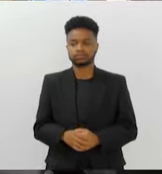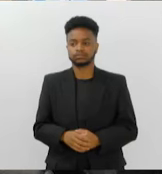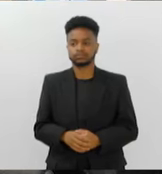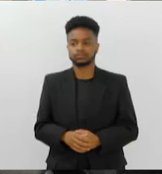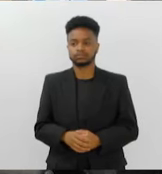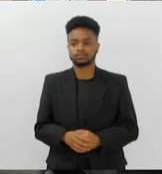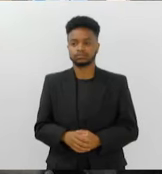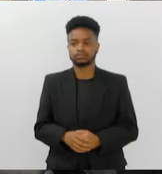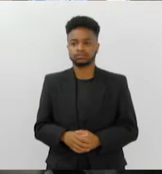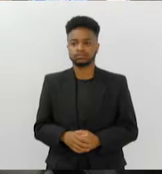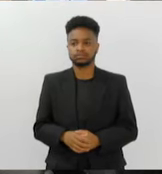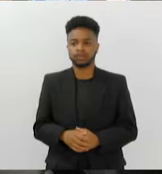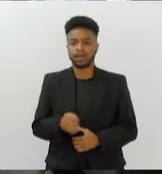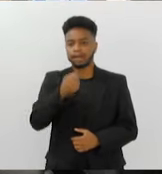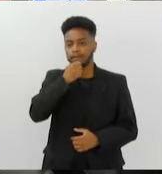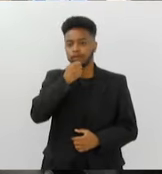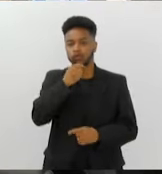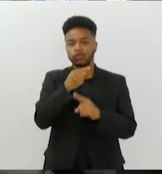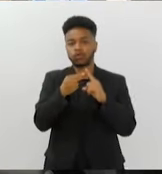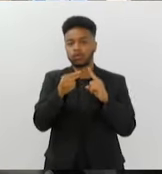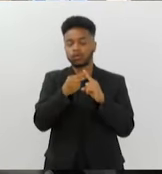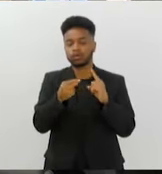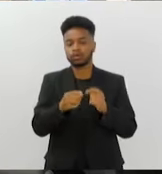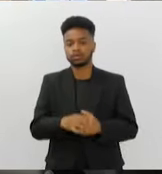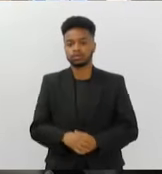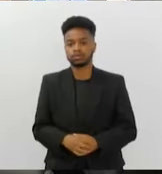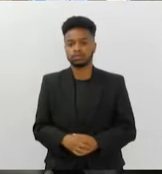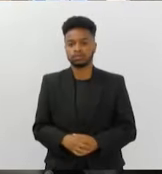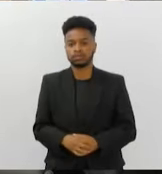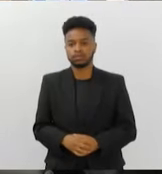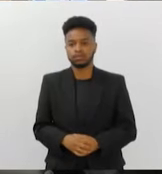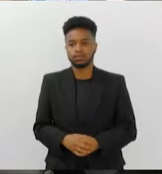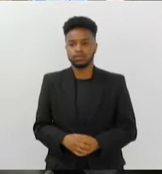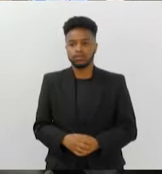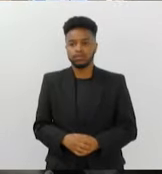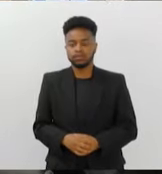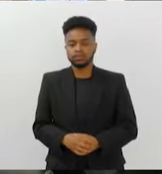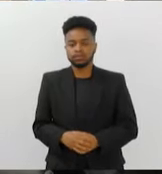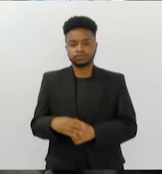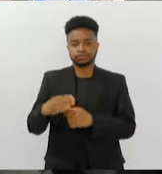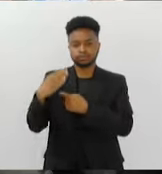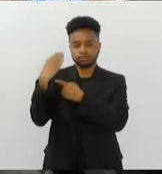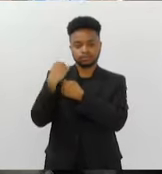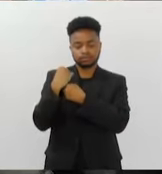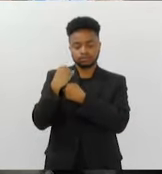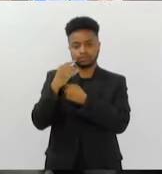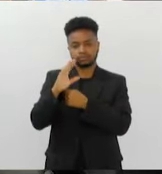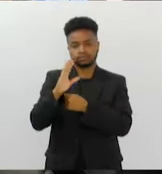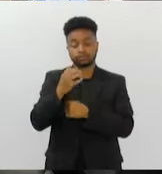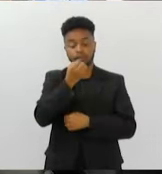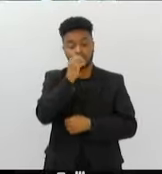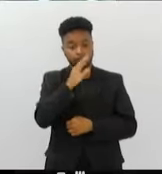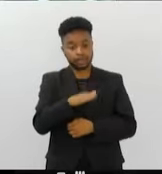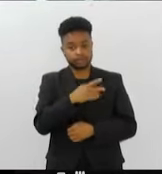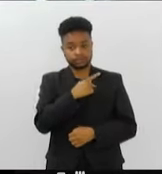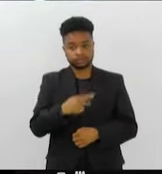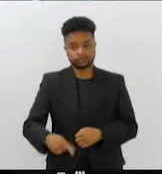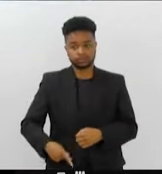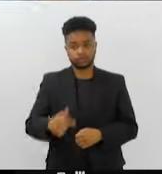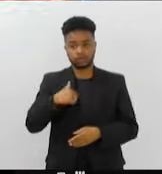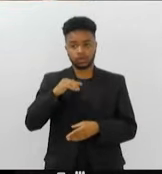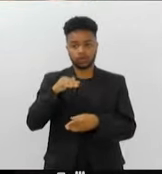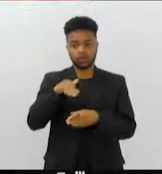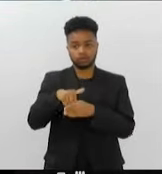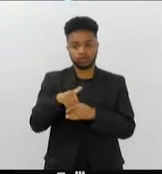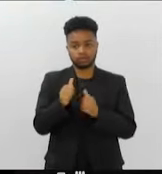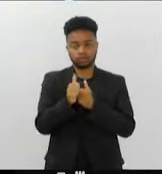Tá, abre o microfone, por favor, Fran. Não, você fechou a câmera. Isso. Boa tarde, presidente. Voto,